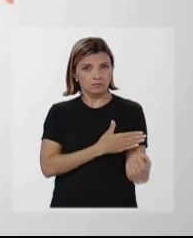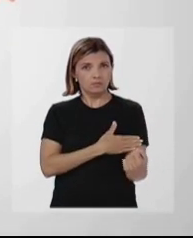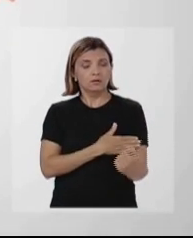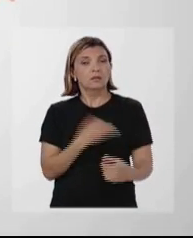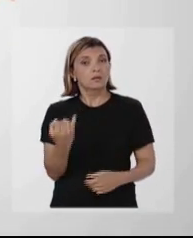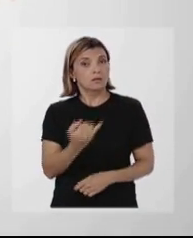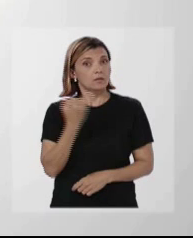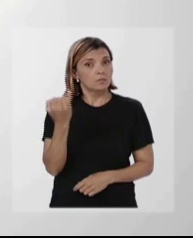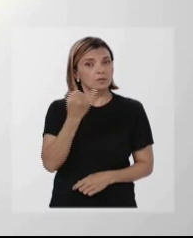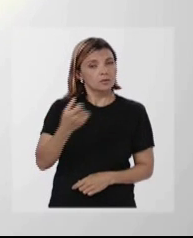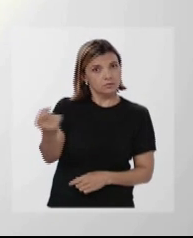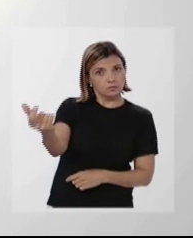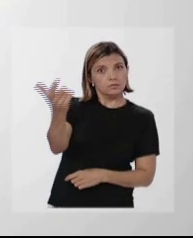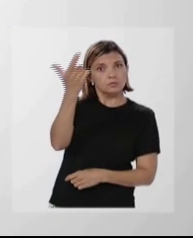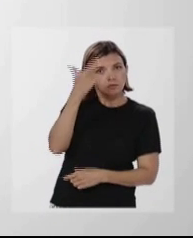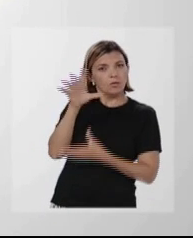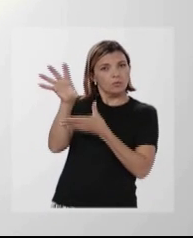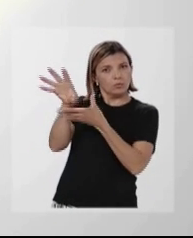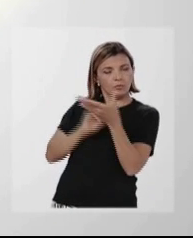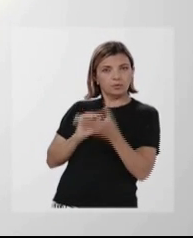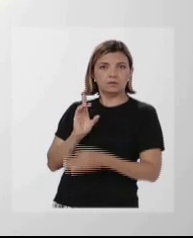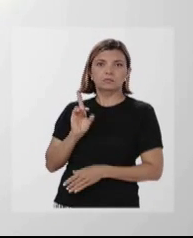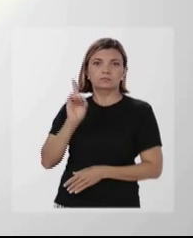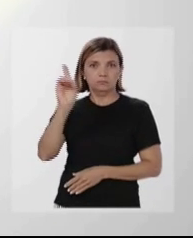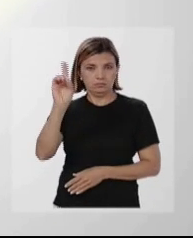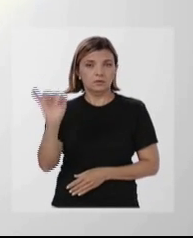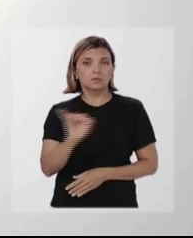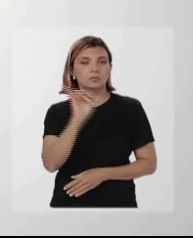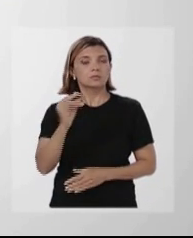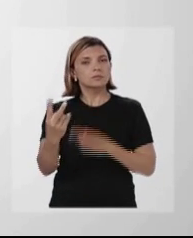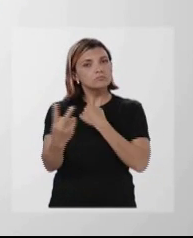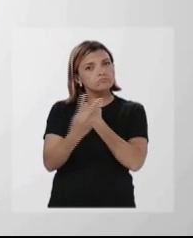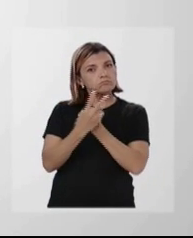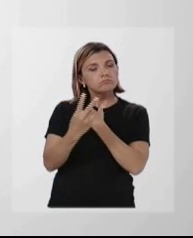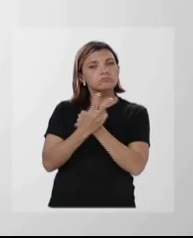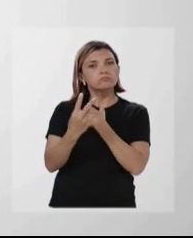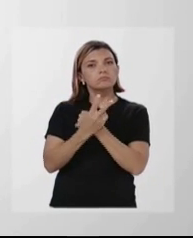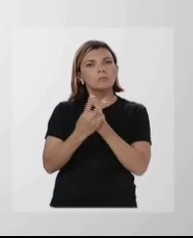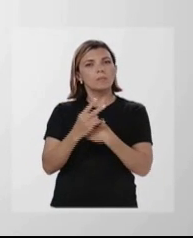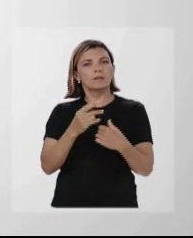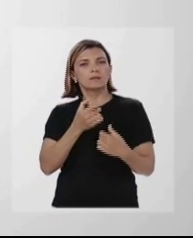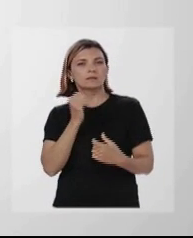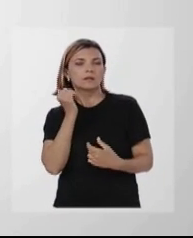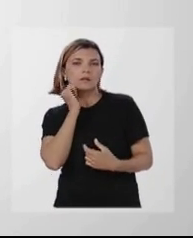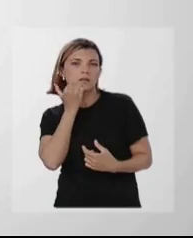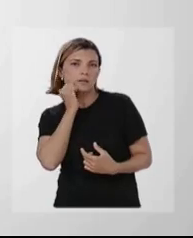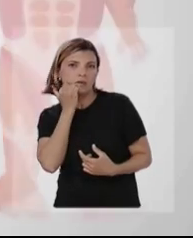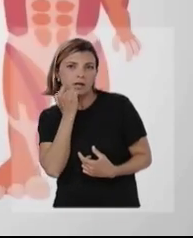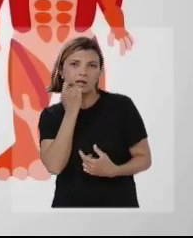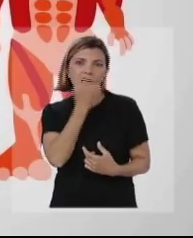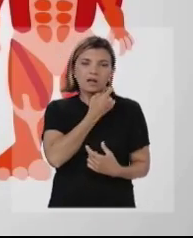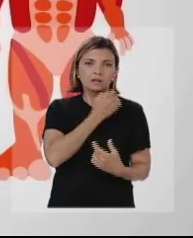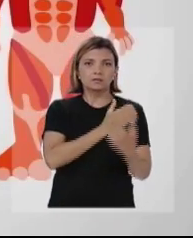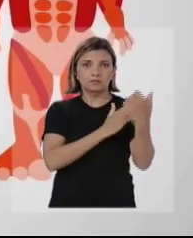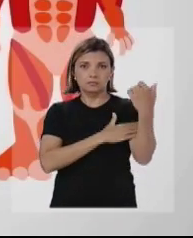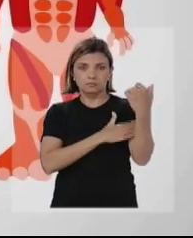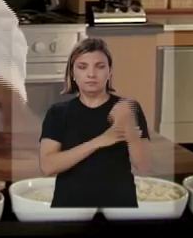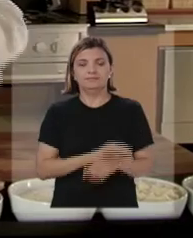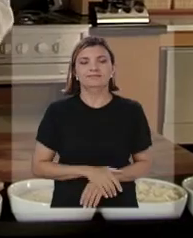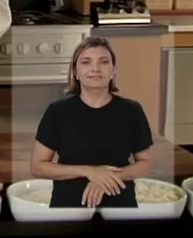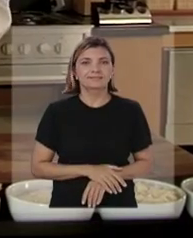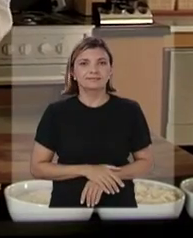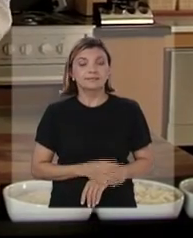muscular. Quando a gente toma sol, o corpo também produz vitamina D, beneficiando da mesma forma os ossos, dentes e músculos.